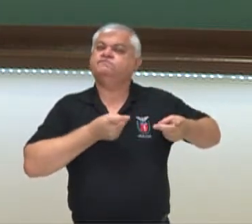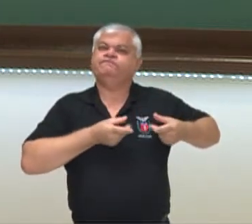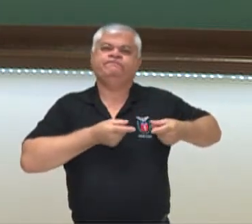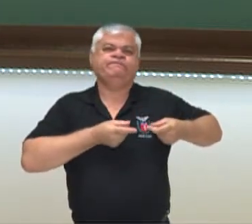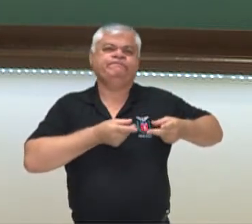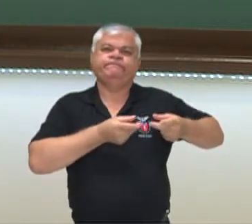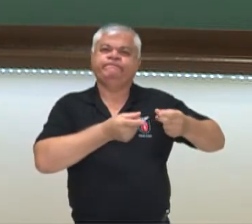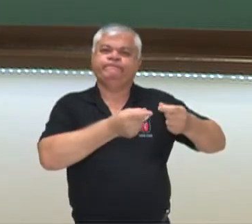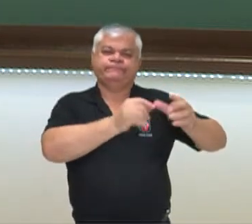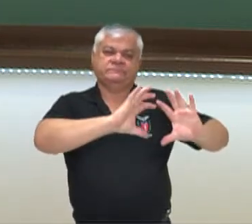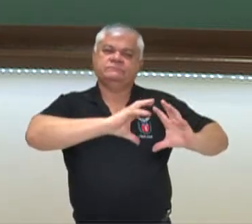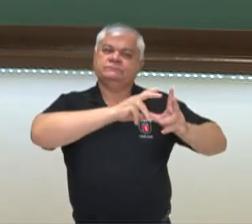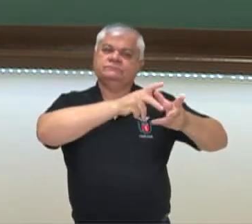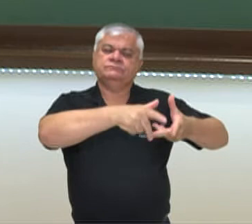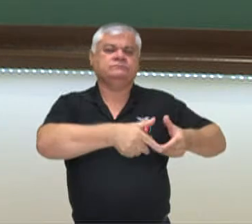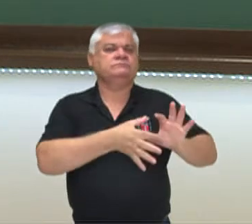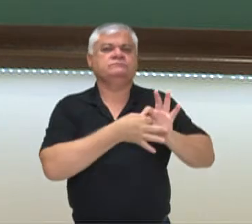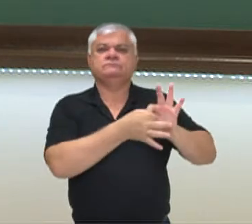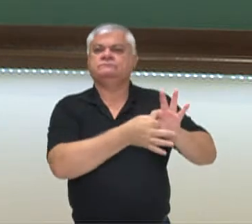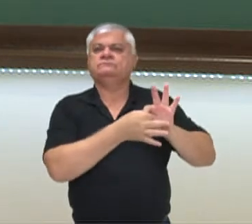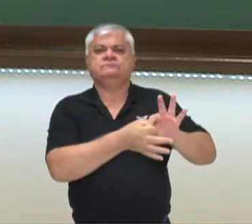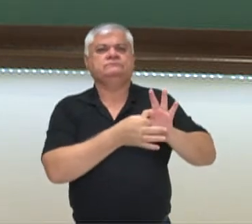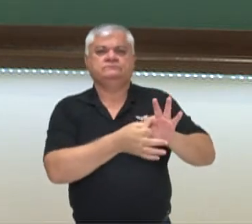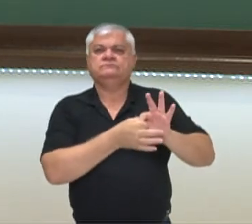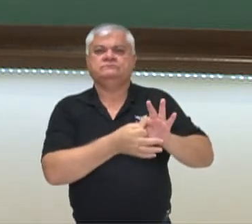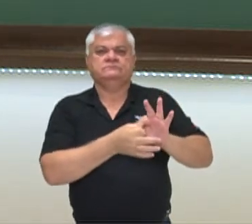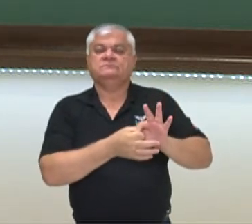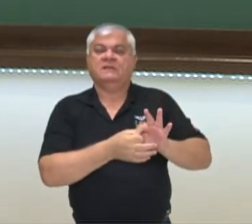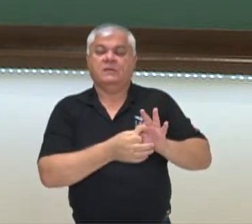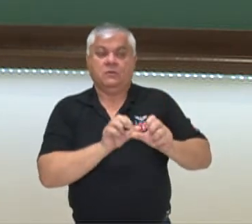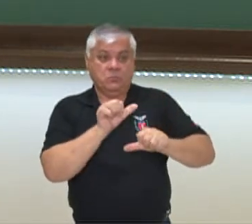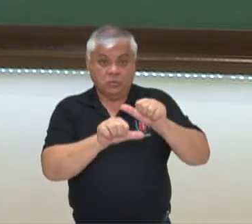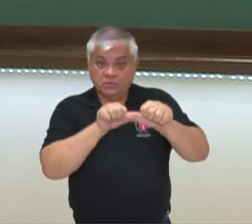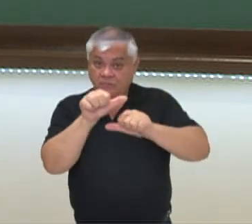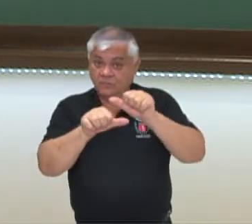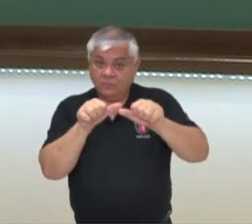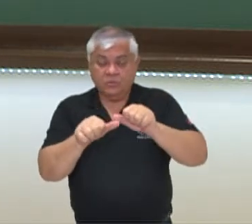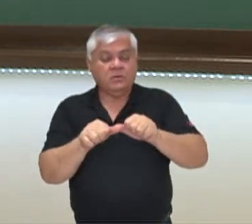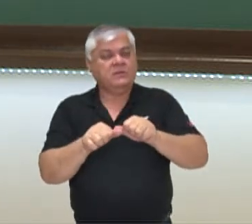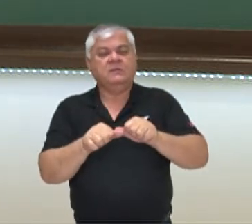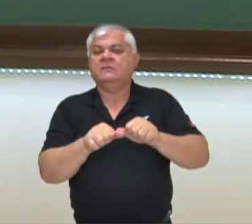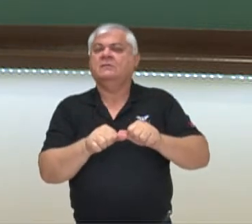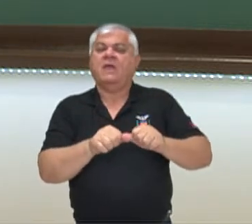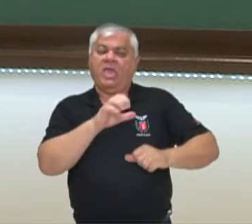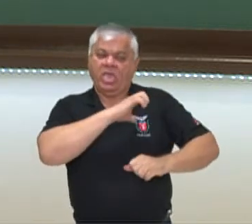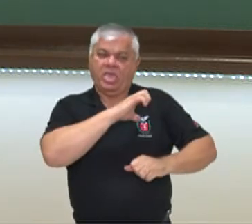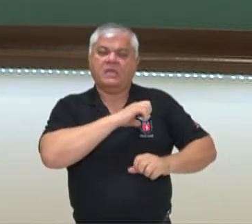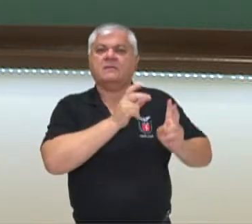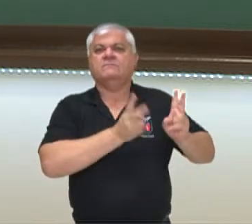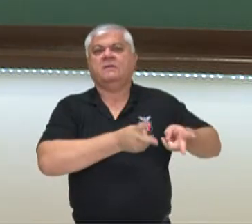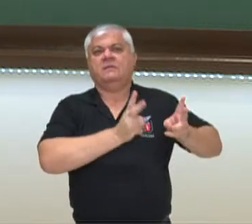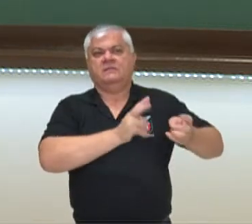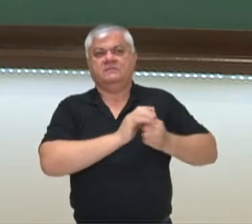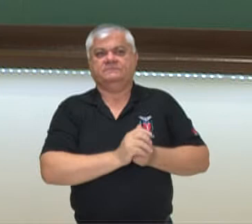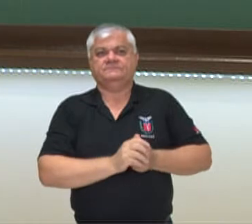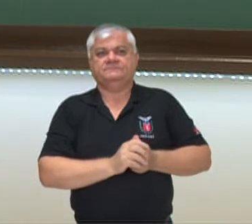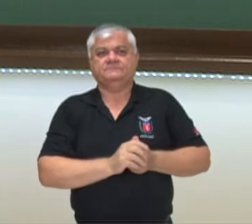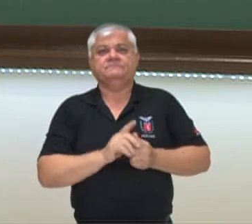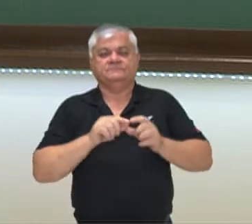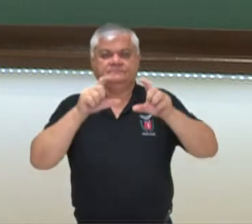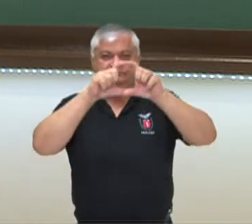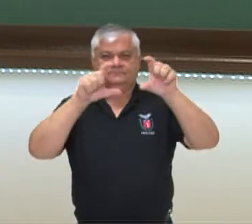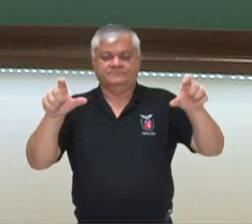né, e aí não tem essa relação muito próxima com as mudanças de tempo e de espaço. Olha aqui, né, uma tirinha